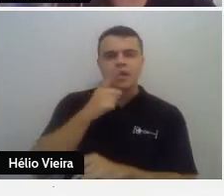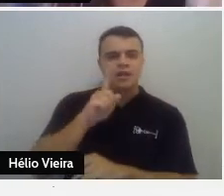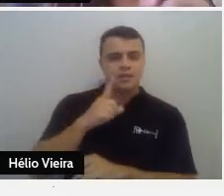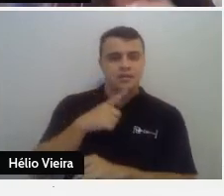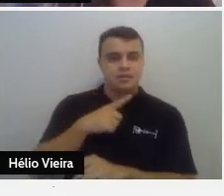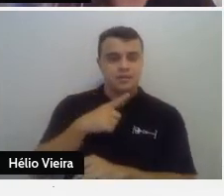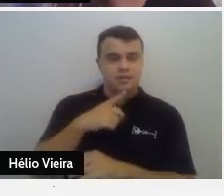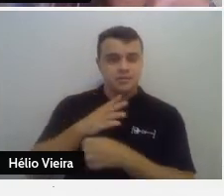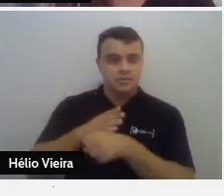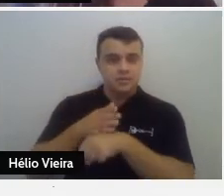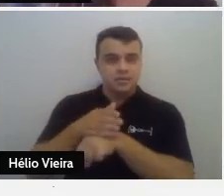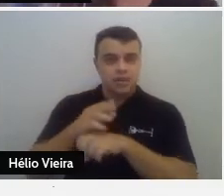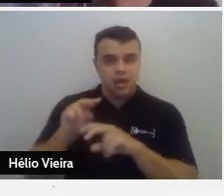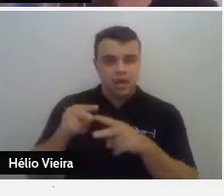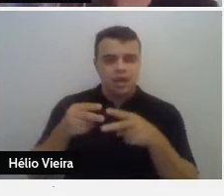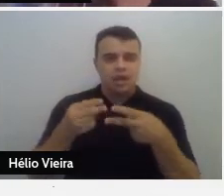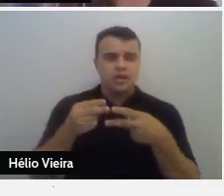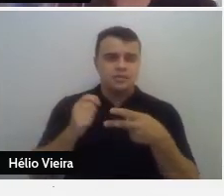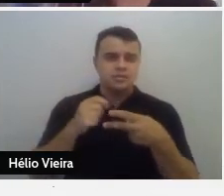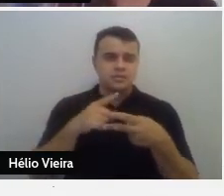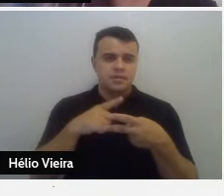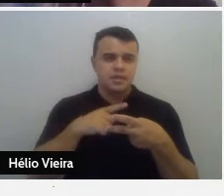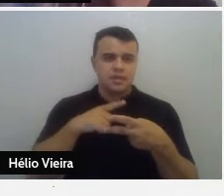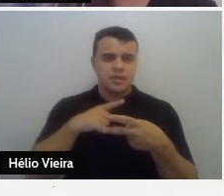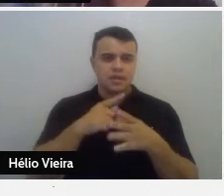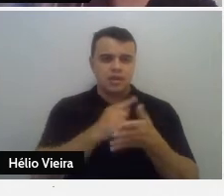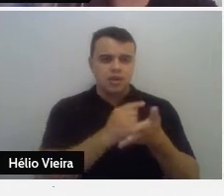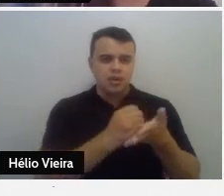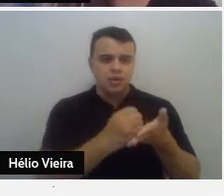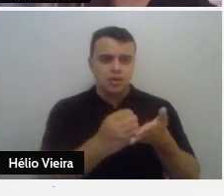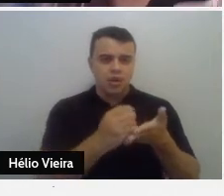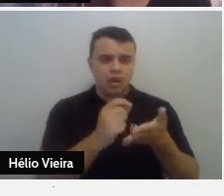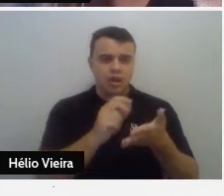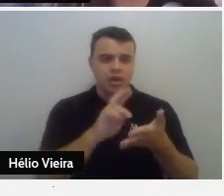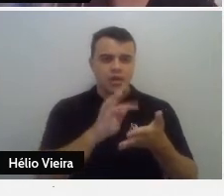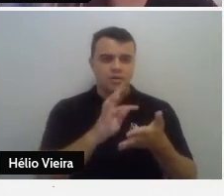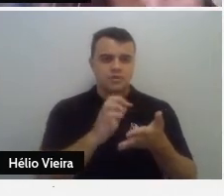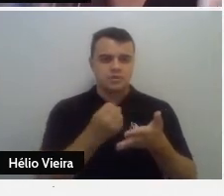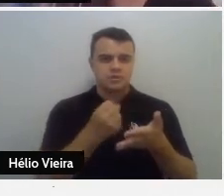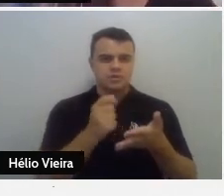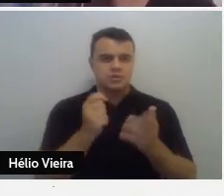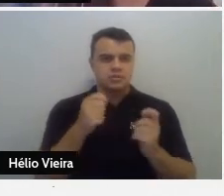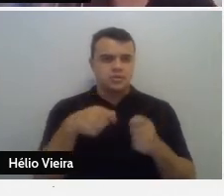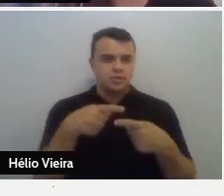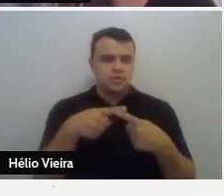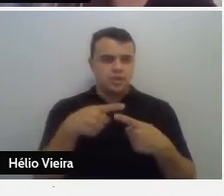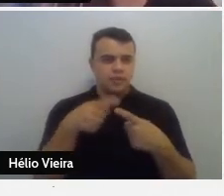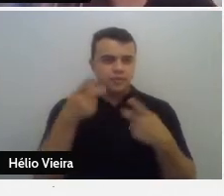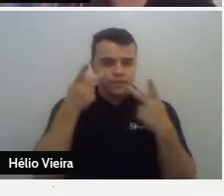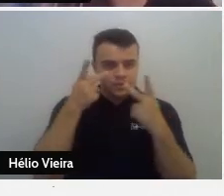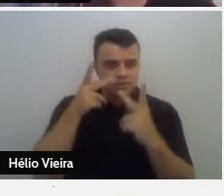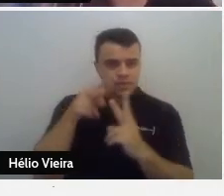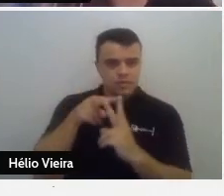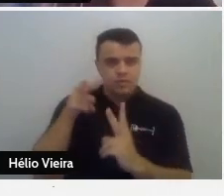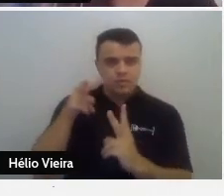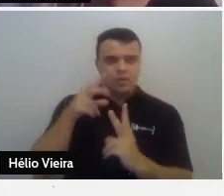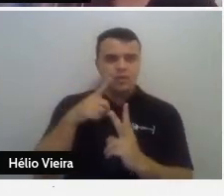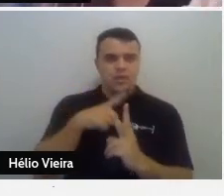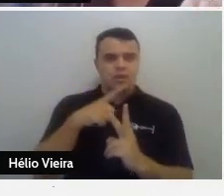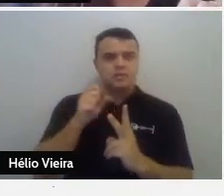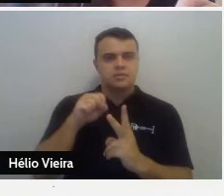do site tem um link que vai para o Google Arts. Então, acaba que o tour virtual, né, para você